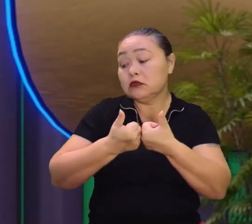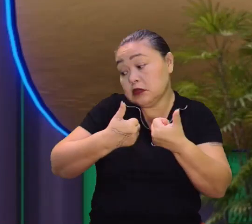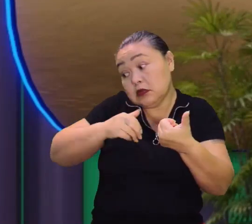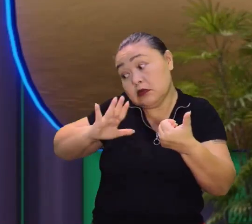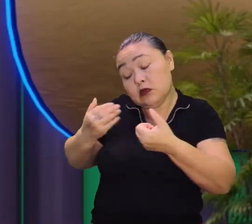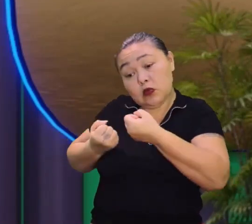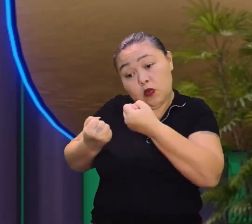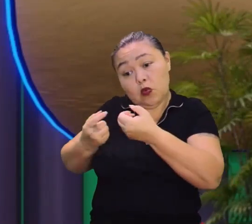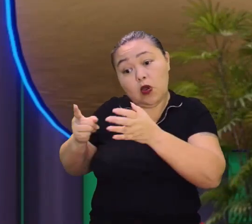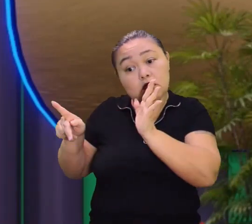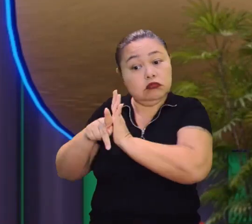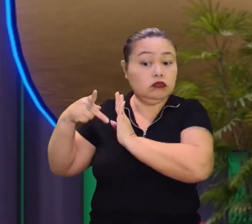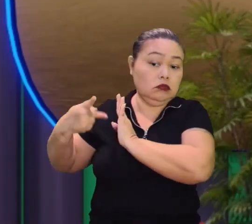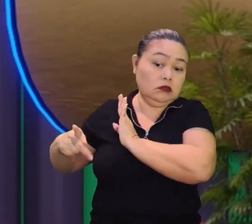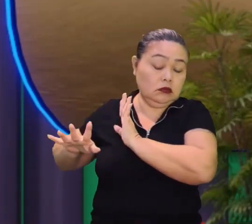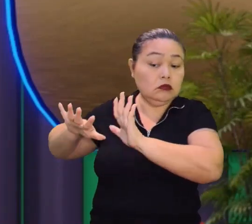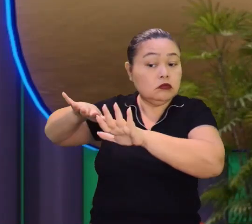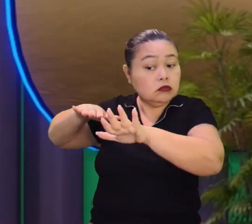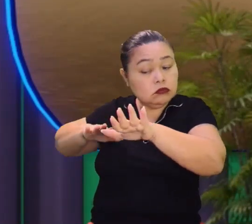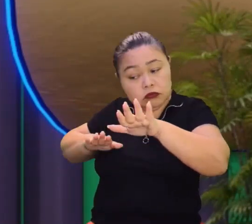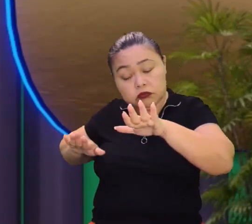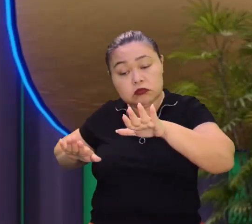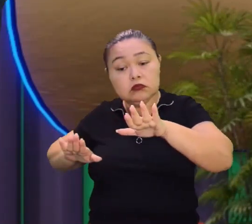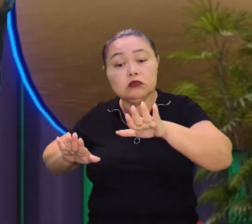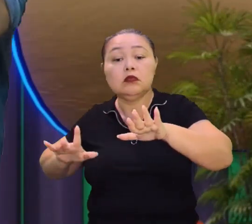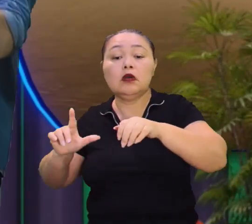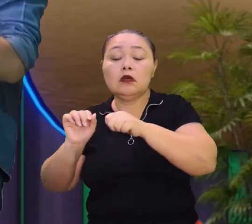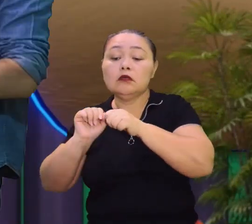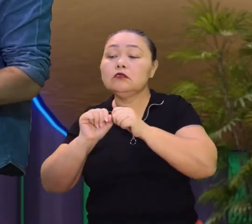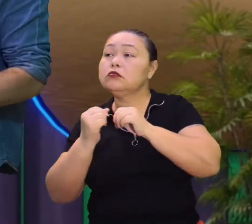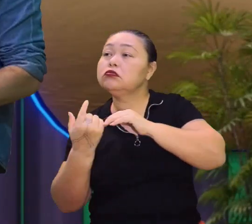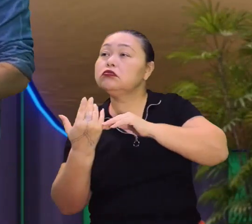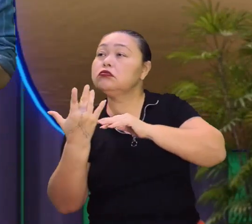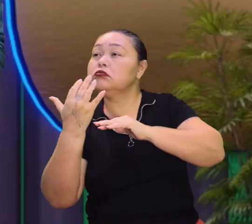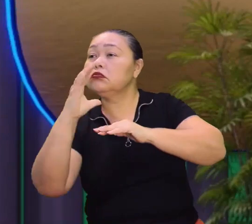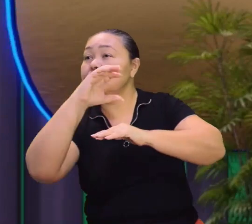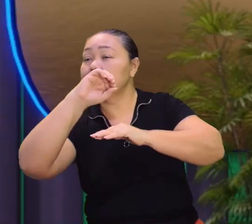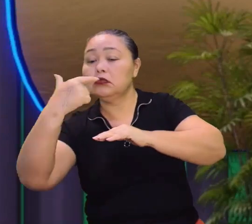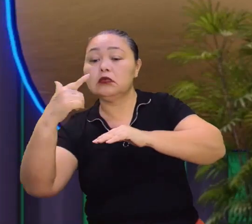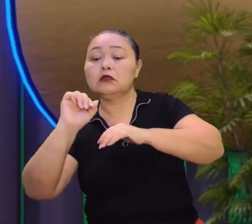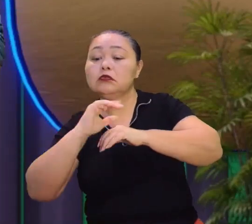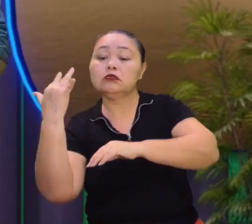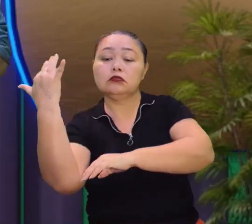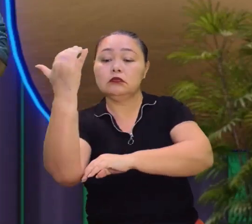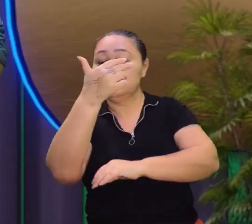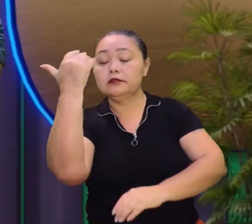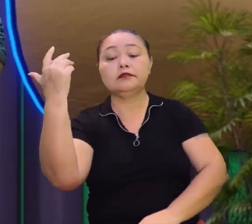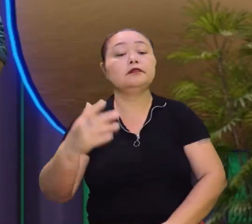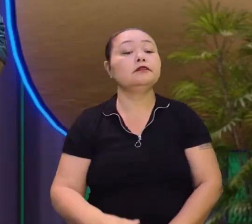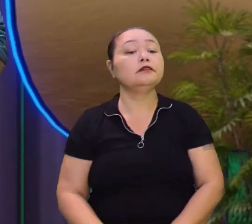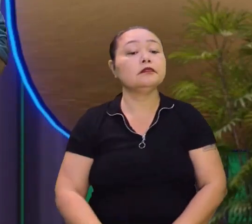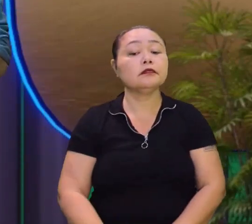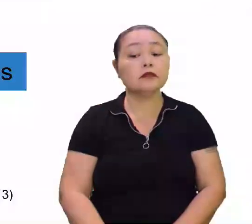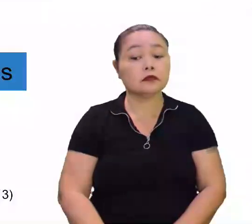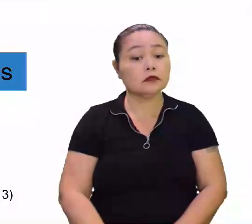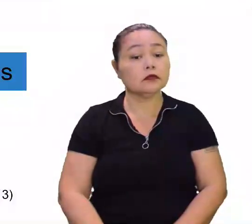de usar o seu meio de transporte. Exatamente. Que vai jogar mais dióxido de carbono na natureza. Muito bem, vamos lá.